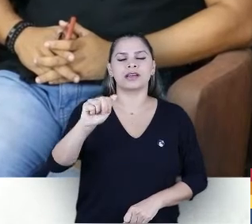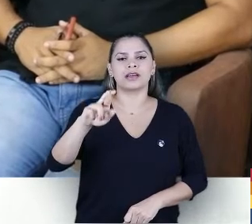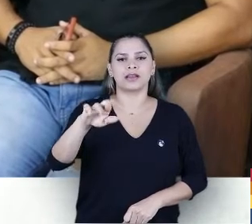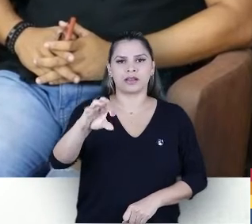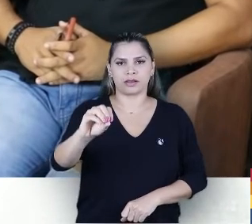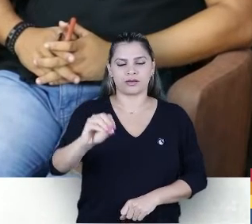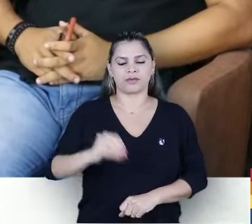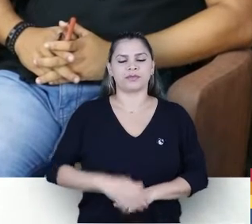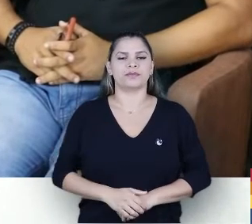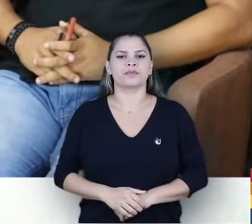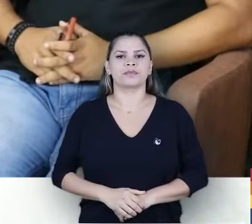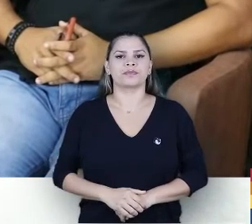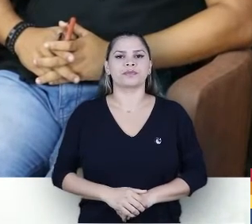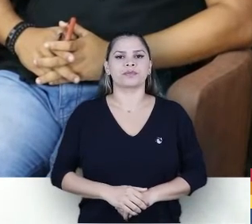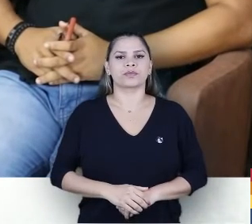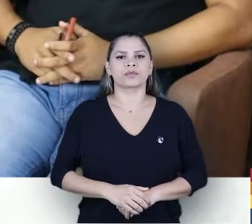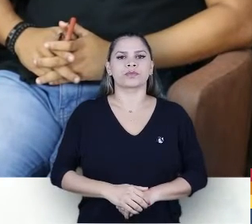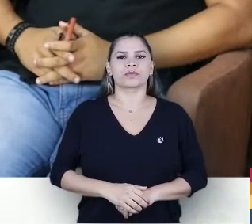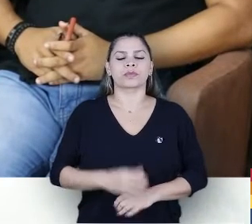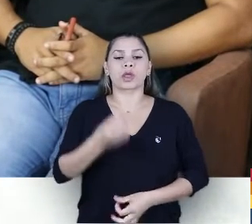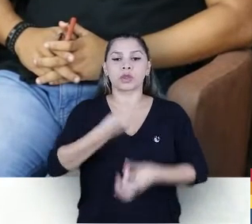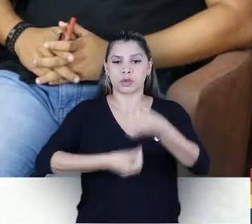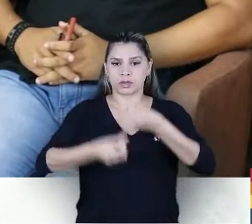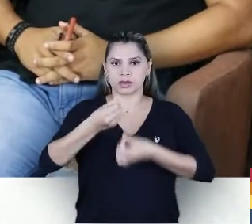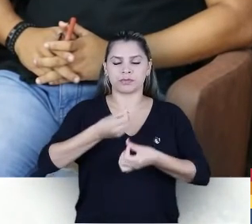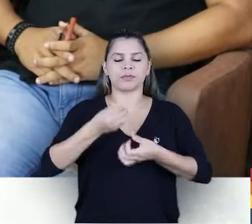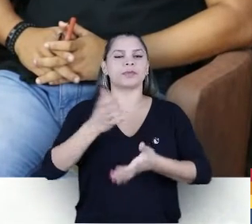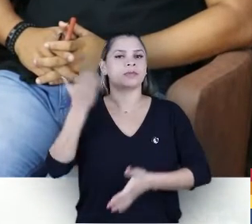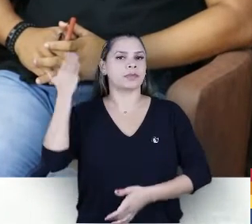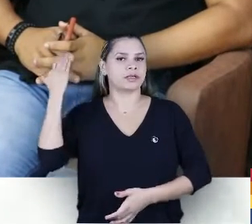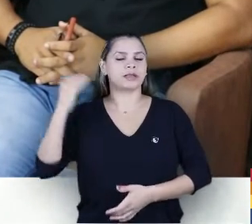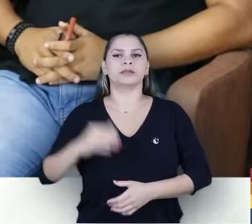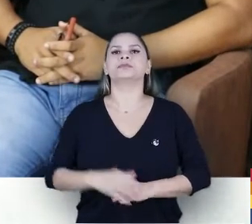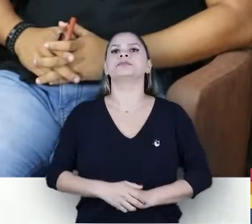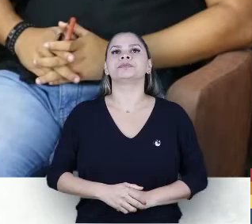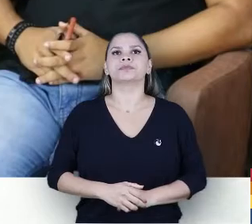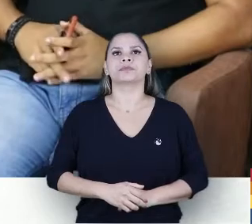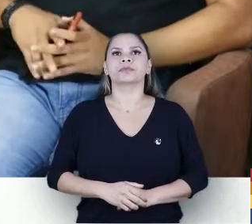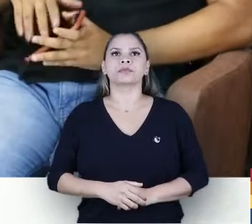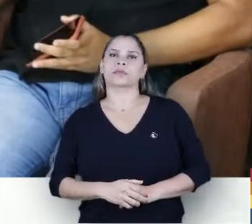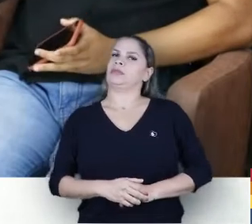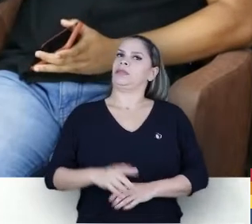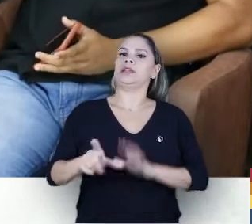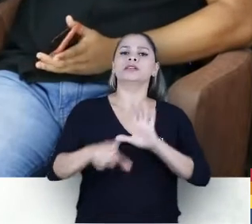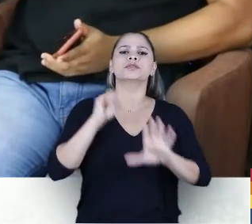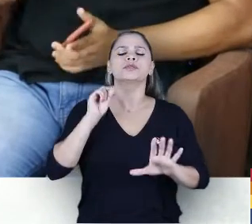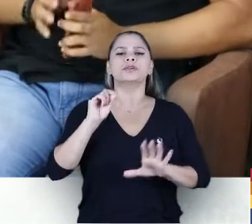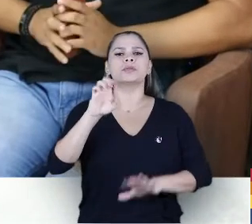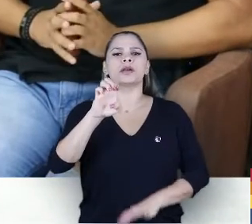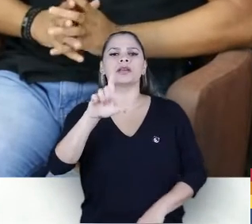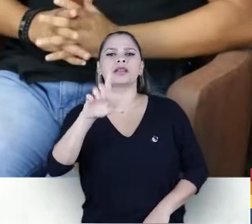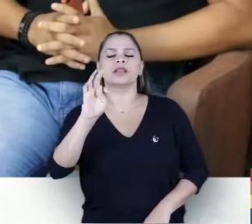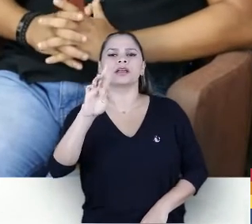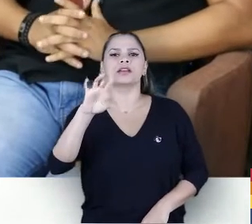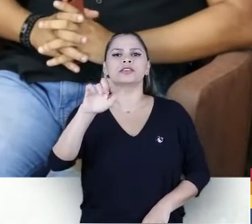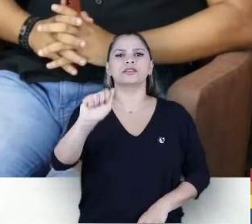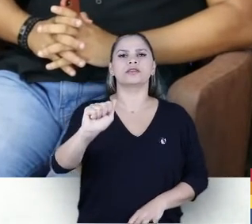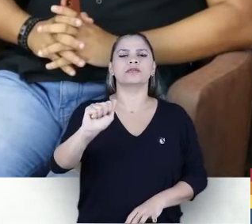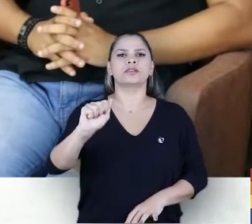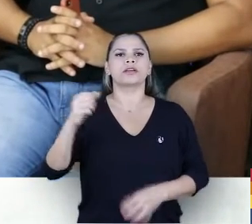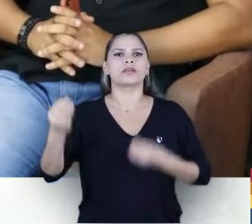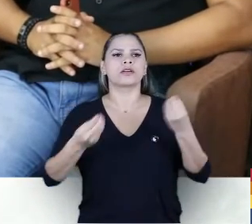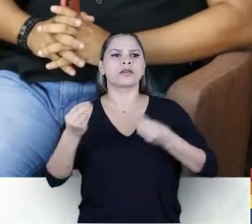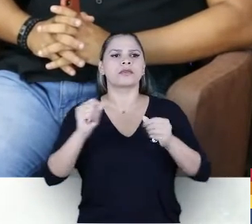colaborar com os itinerários. Por exemplo, no semestre passado, eu ofertei uma